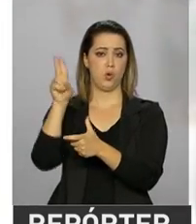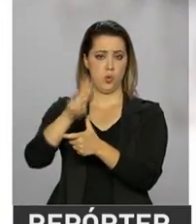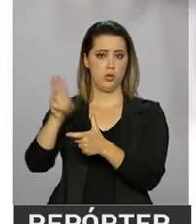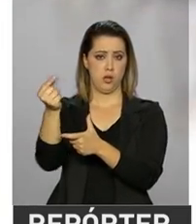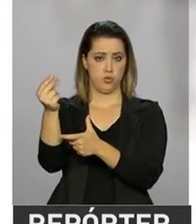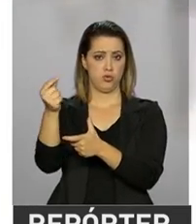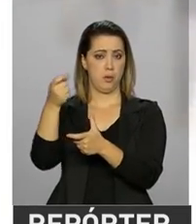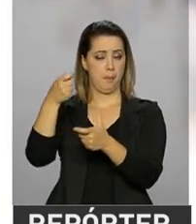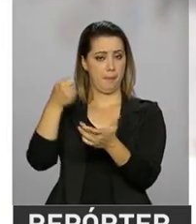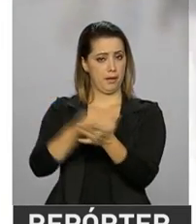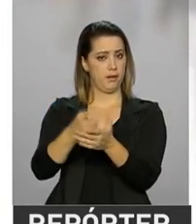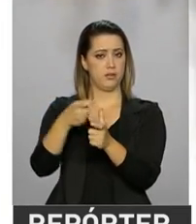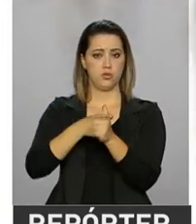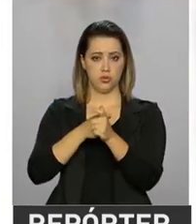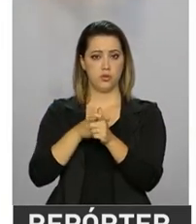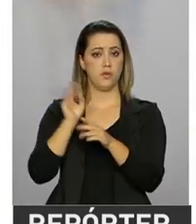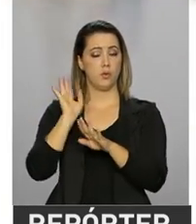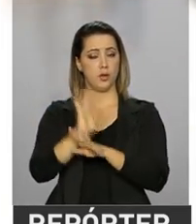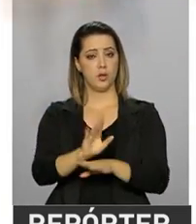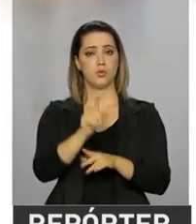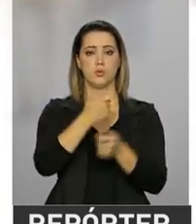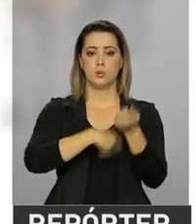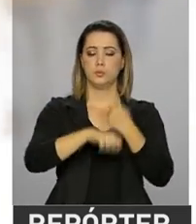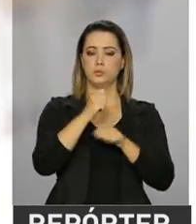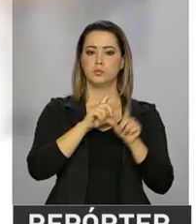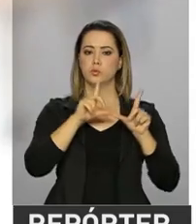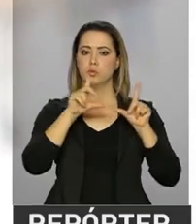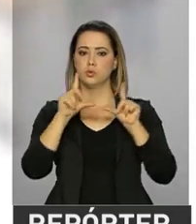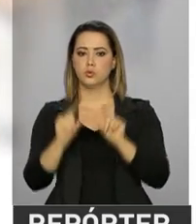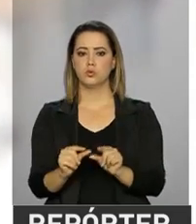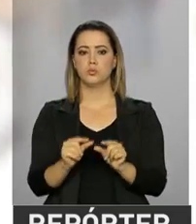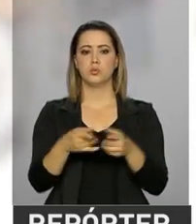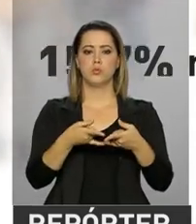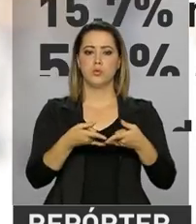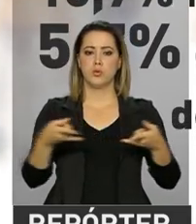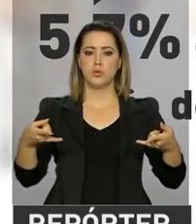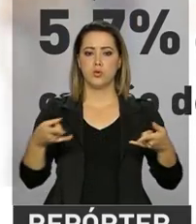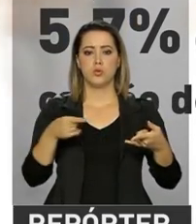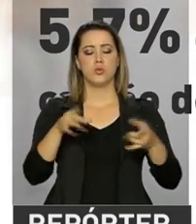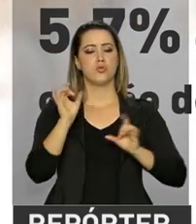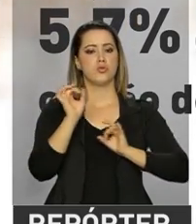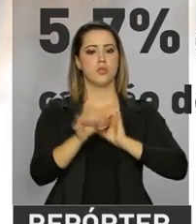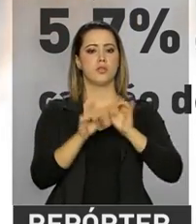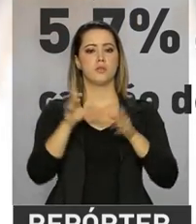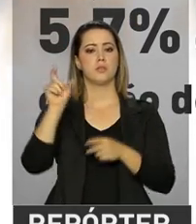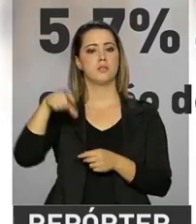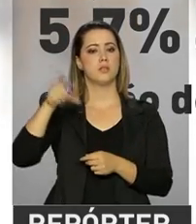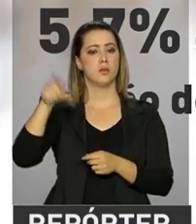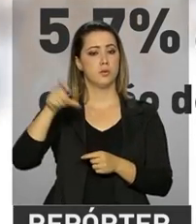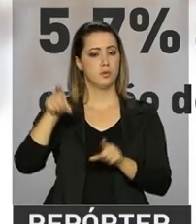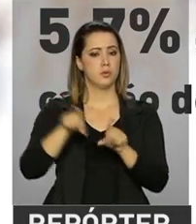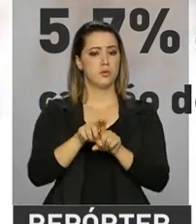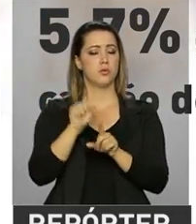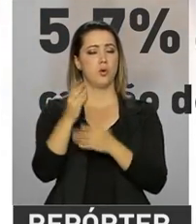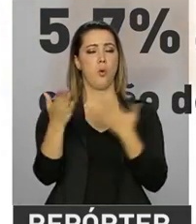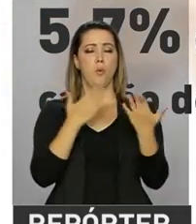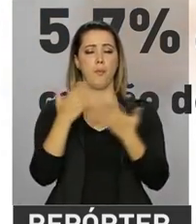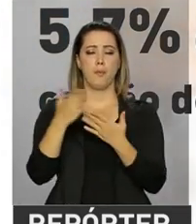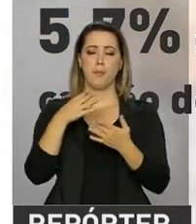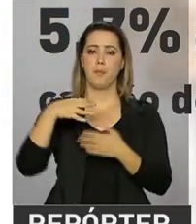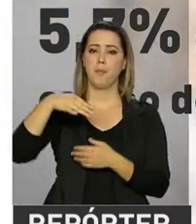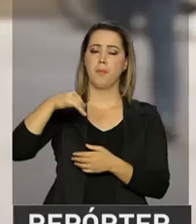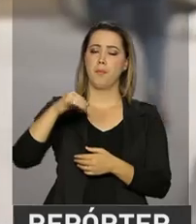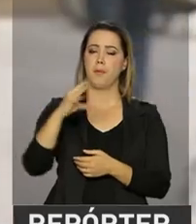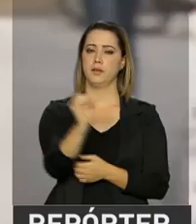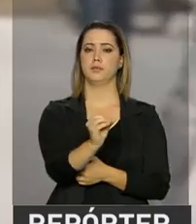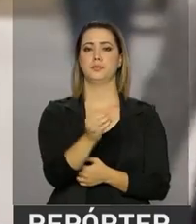teve efeitos paralelos na economia, como uma redução no uso do cheque especial e do cartão de crédito no mês de abril, em comparação a